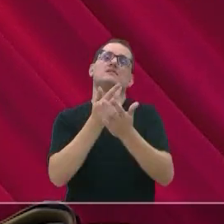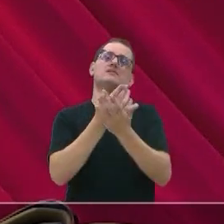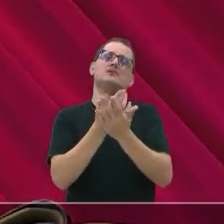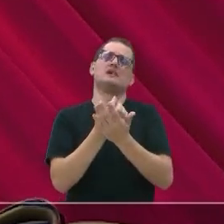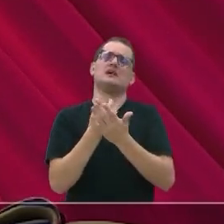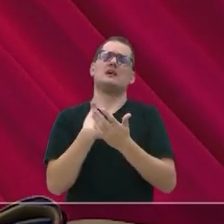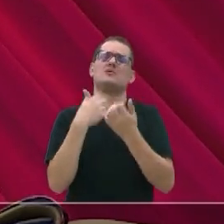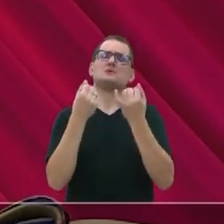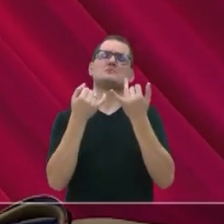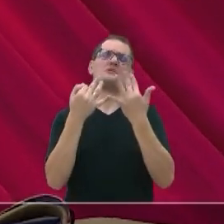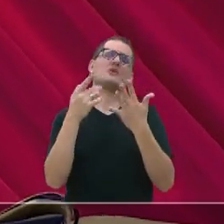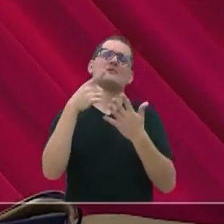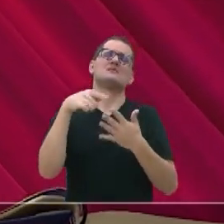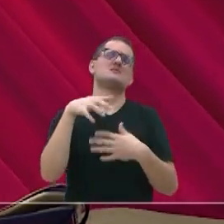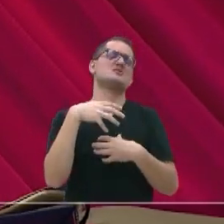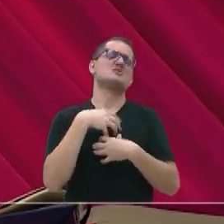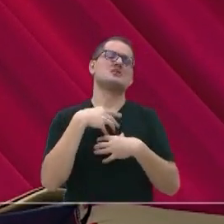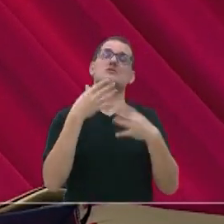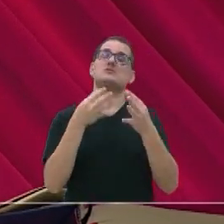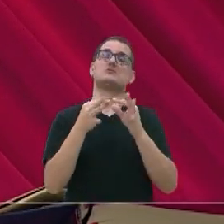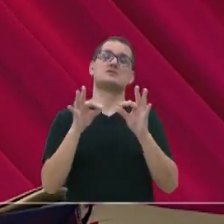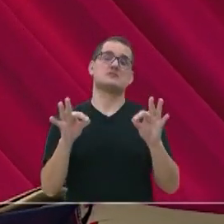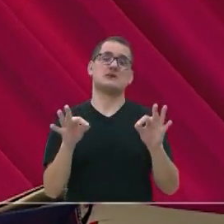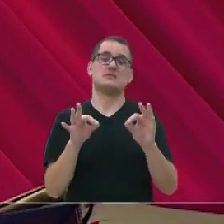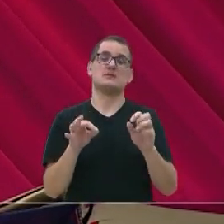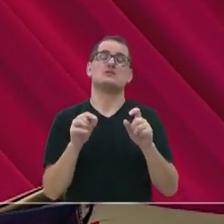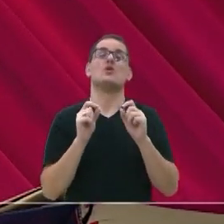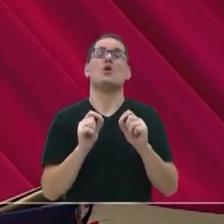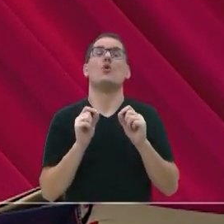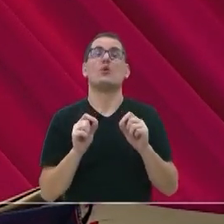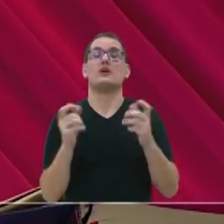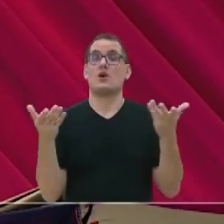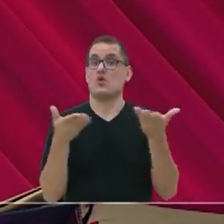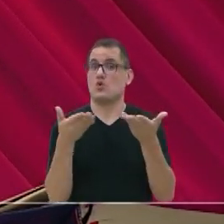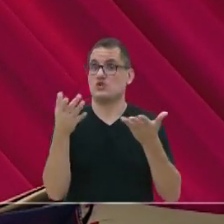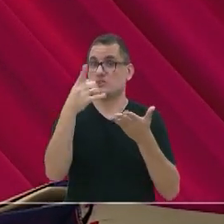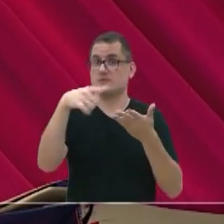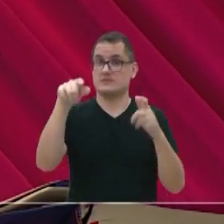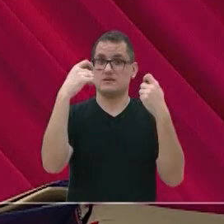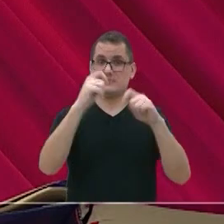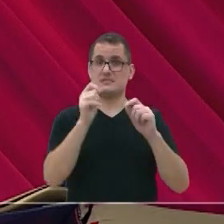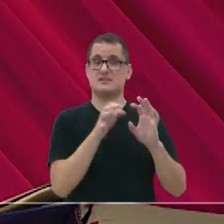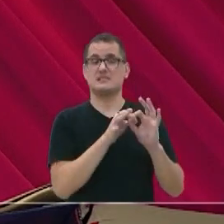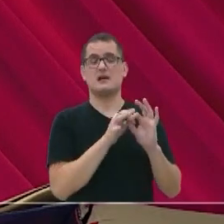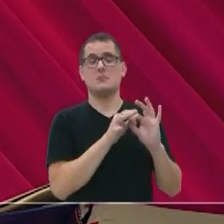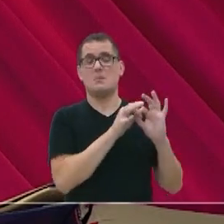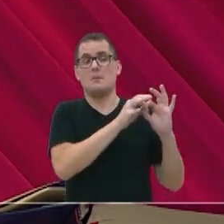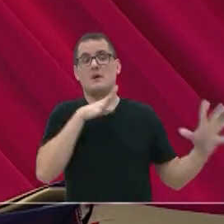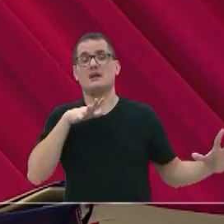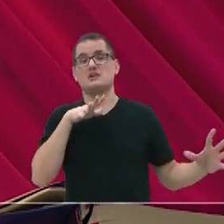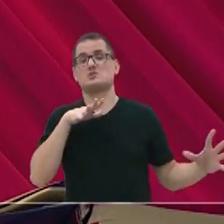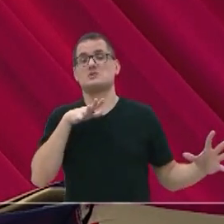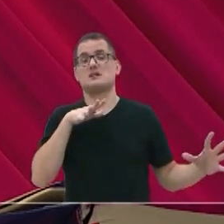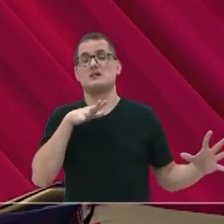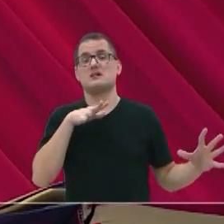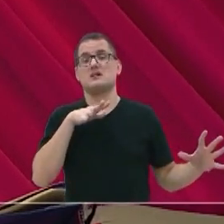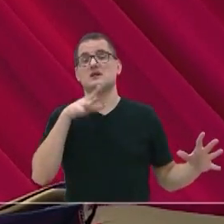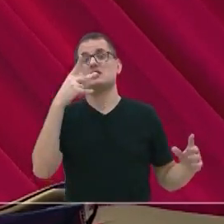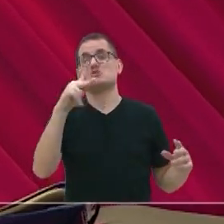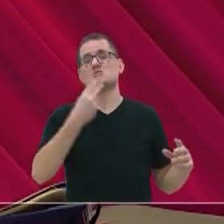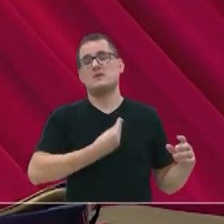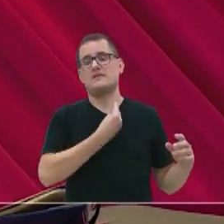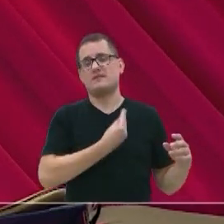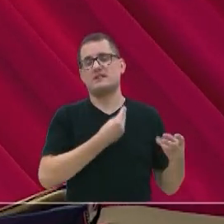forma singular, o que hoje você precisa desconectar para que a sua vida